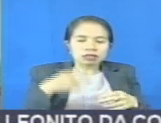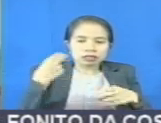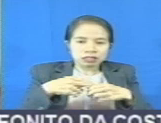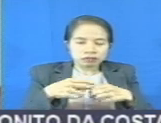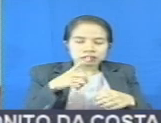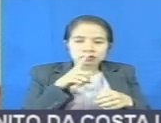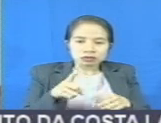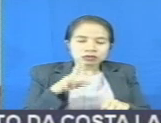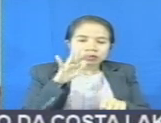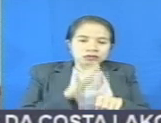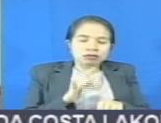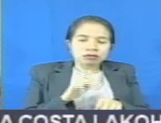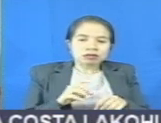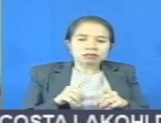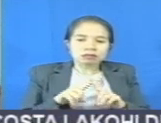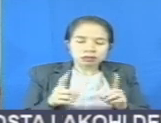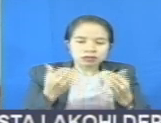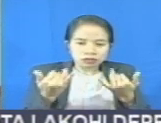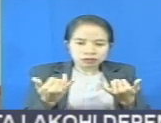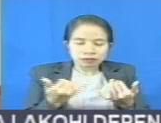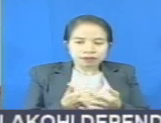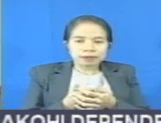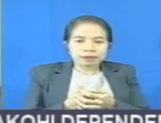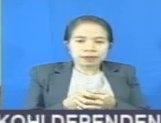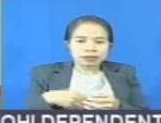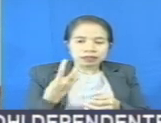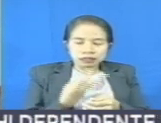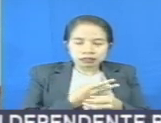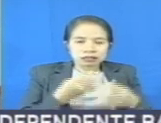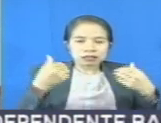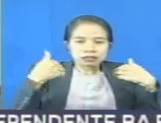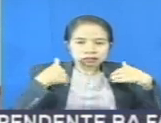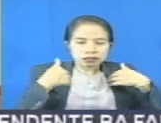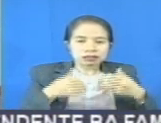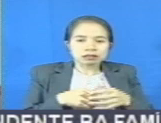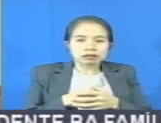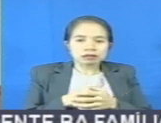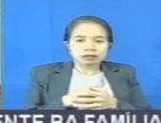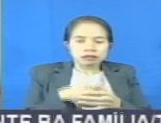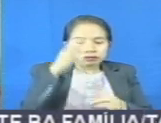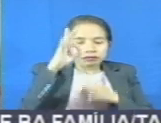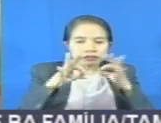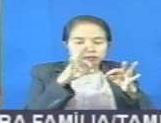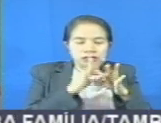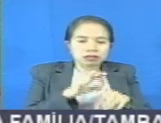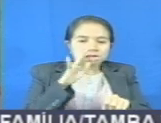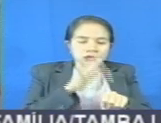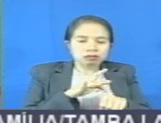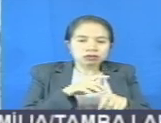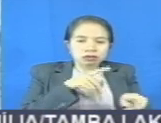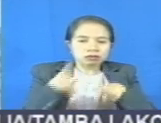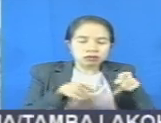para contágio, mas até hoje está se a garantias que até contágio comunitário não é